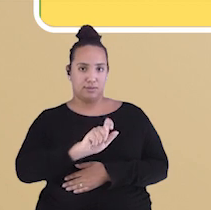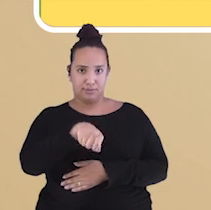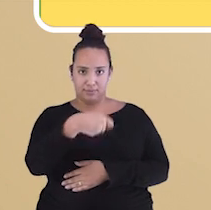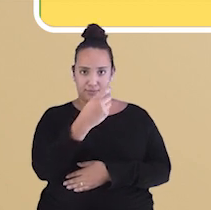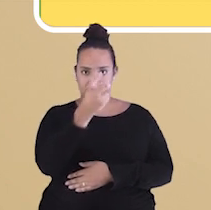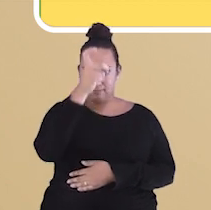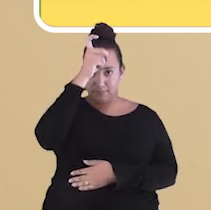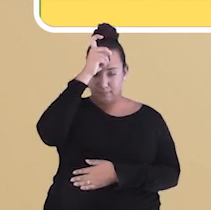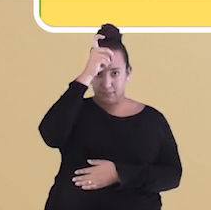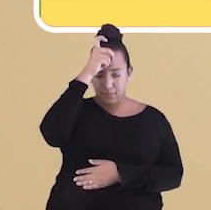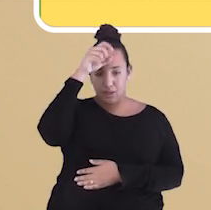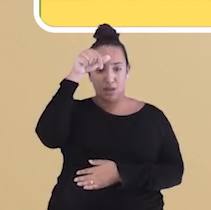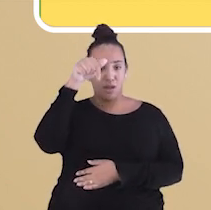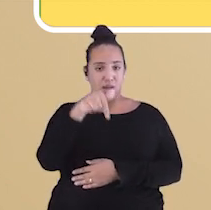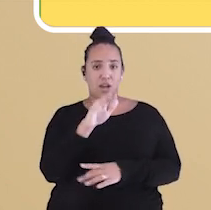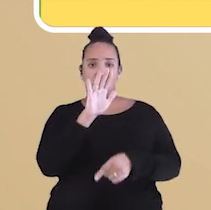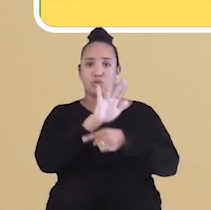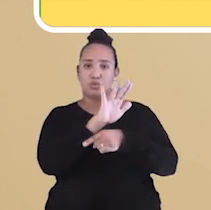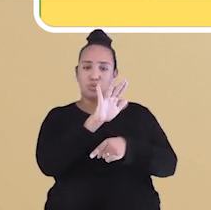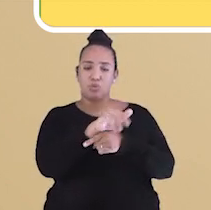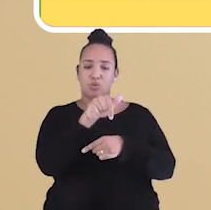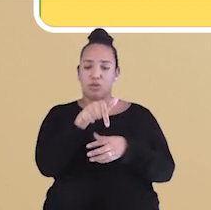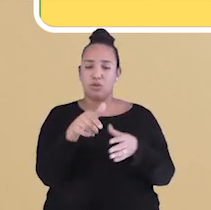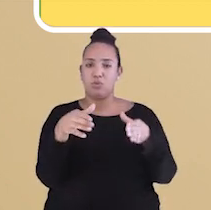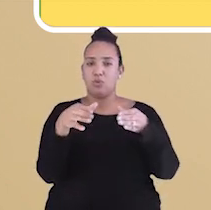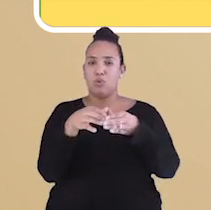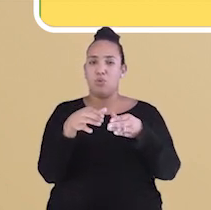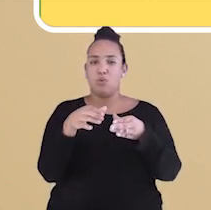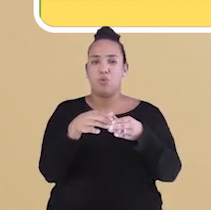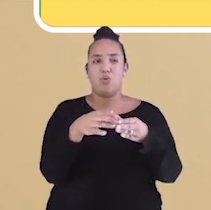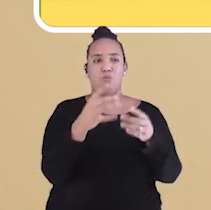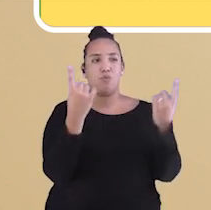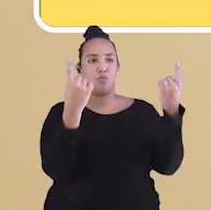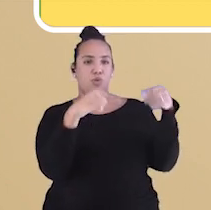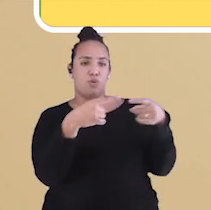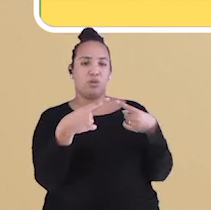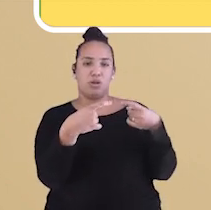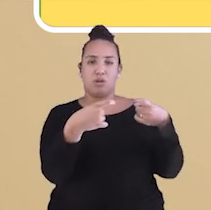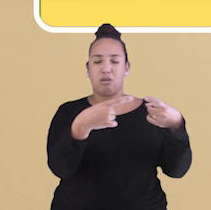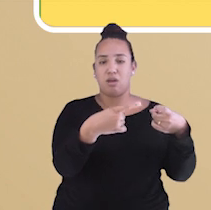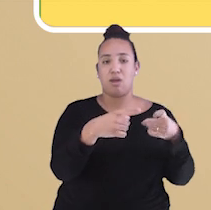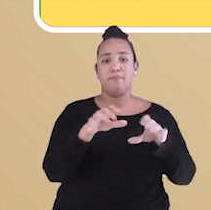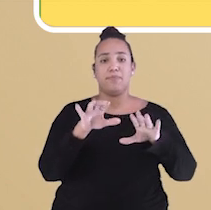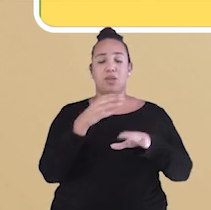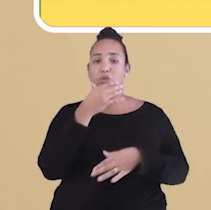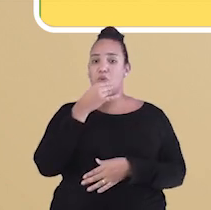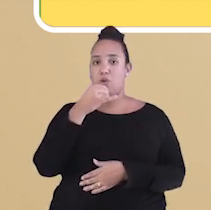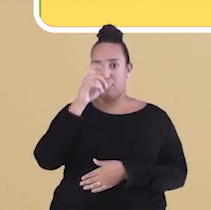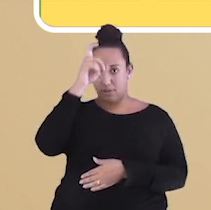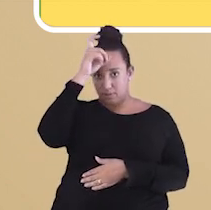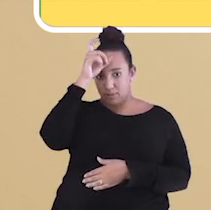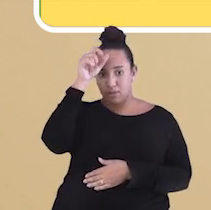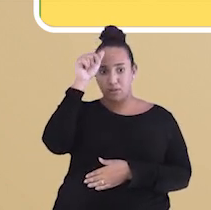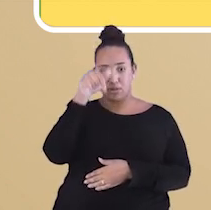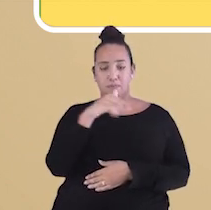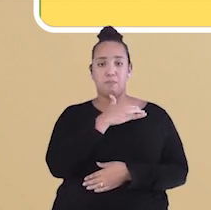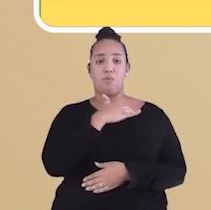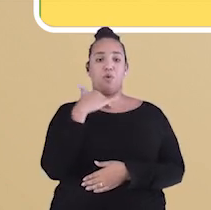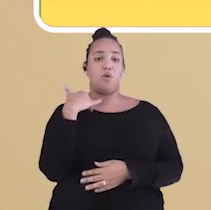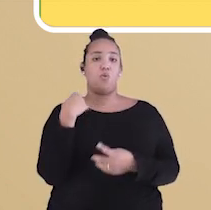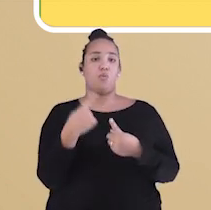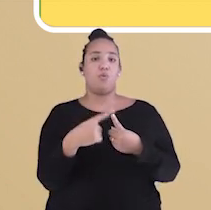ataques portugueses. Segundo os historiadores, Zumbi foi morto pelos portugueses em um desses